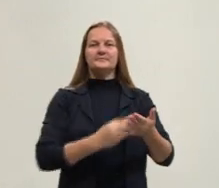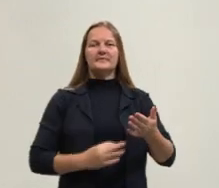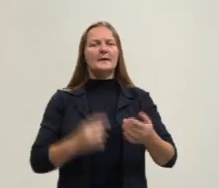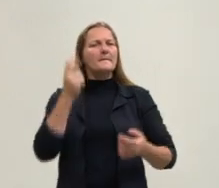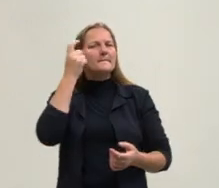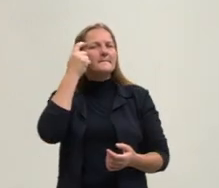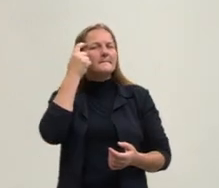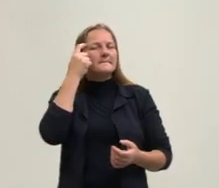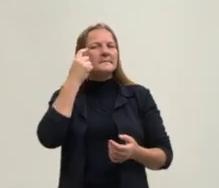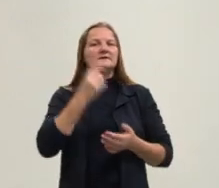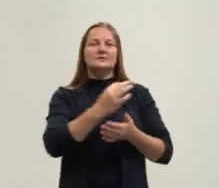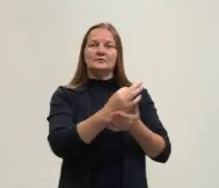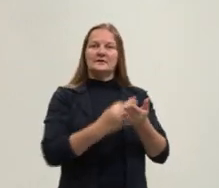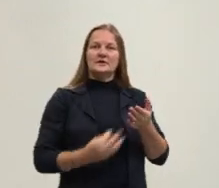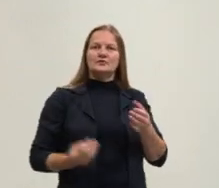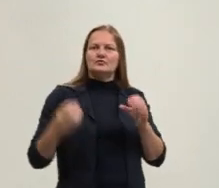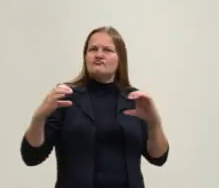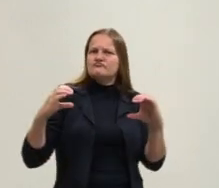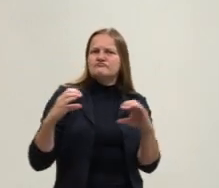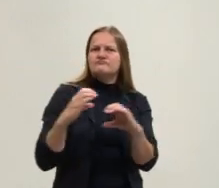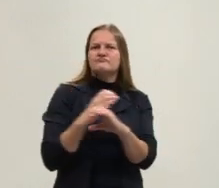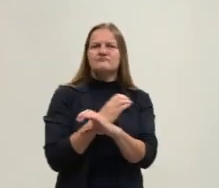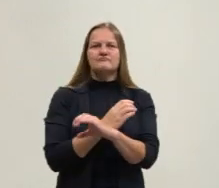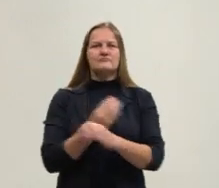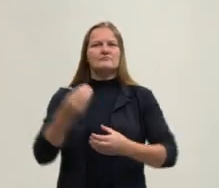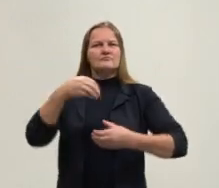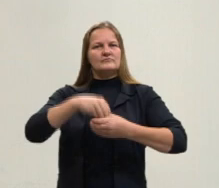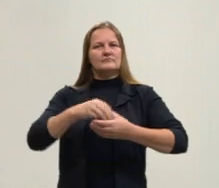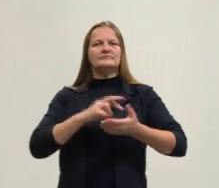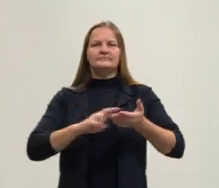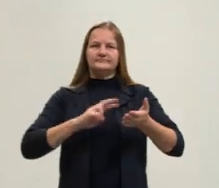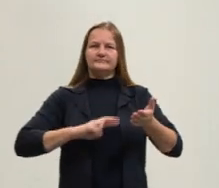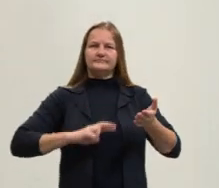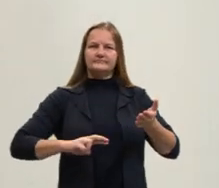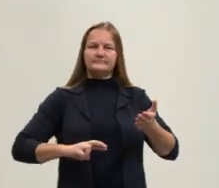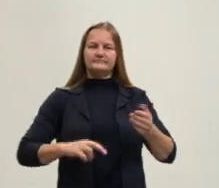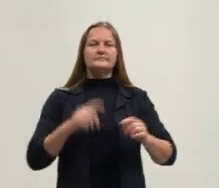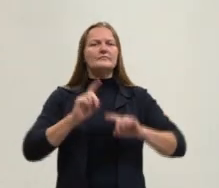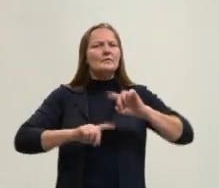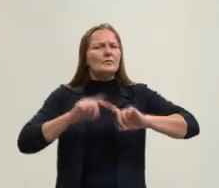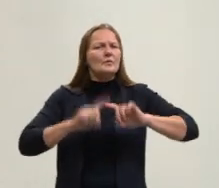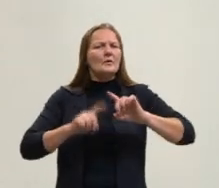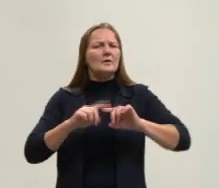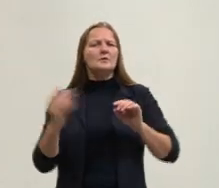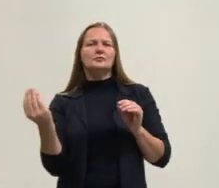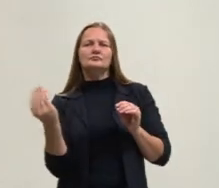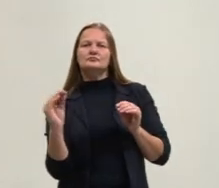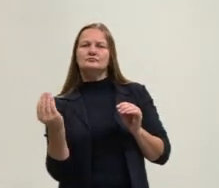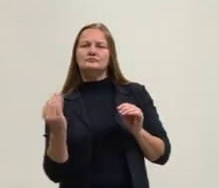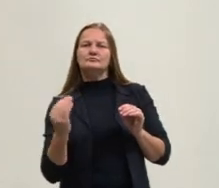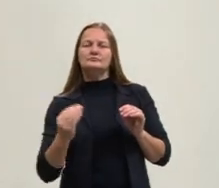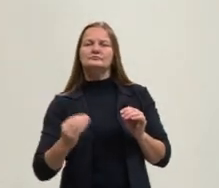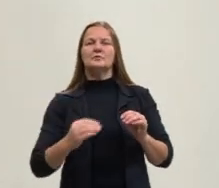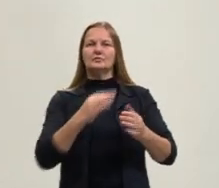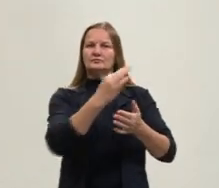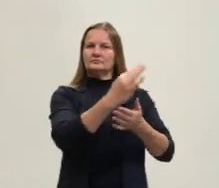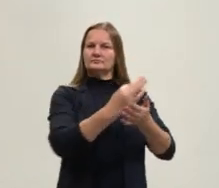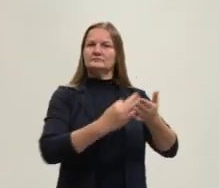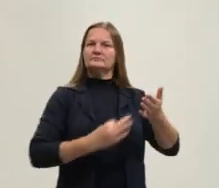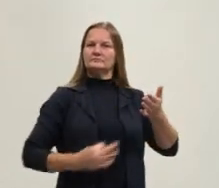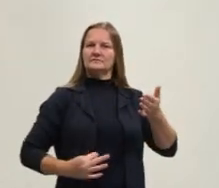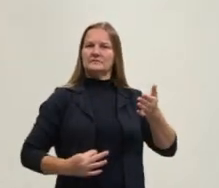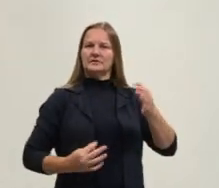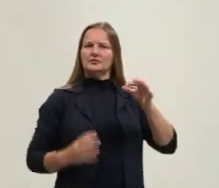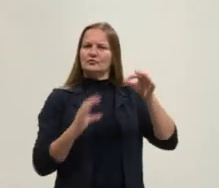pensando esse texto na sua totalidade e nesses elementos que fazem com que ele seja um texto